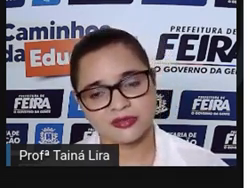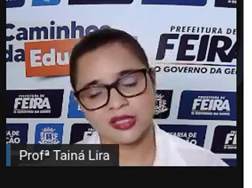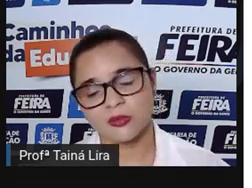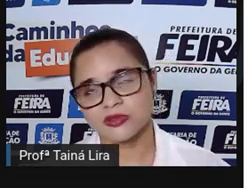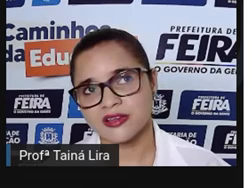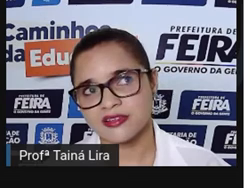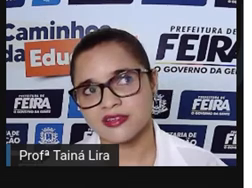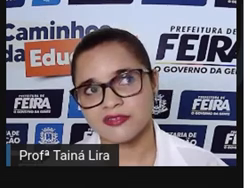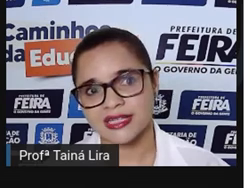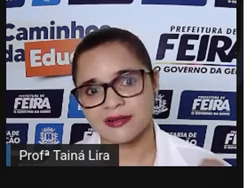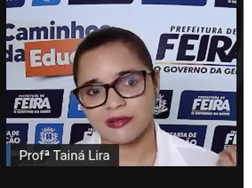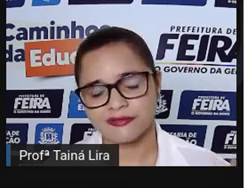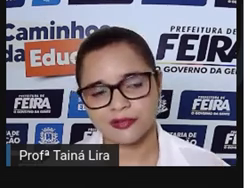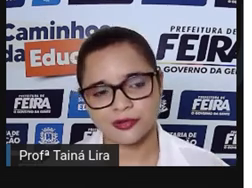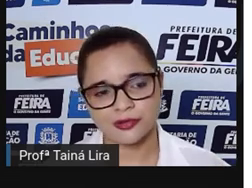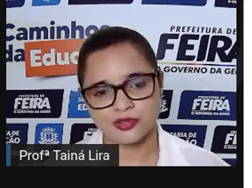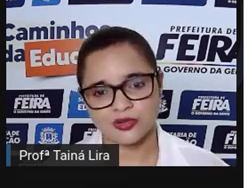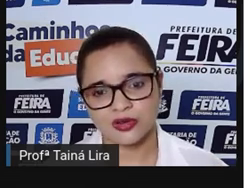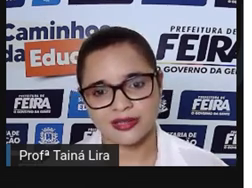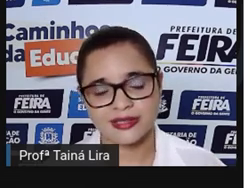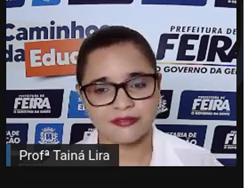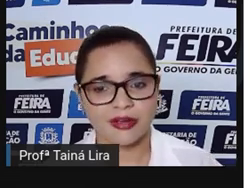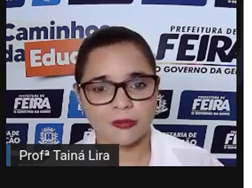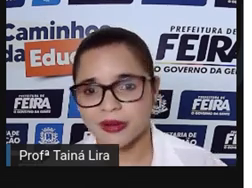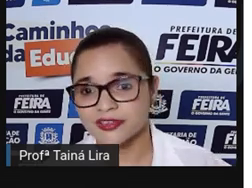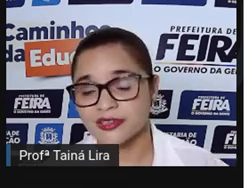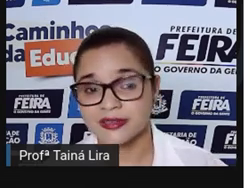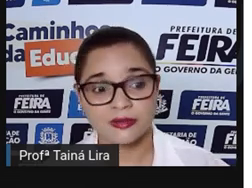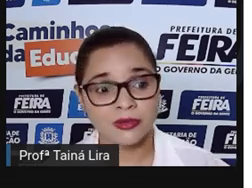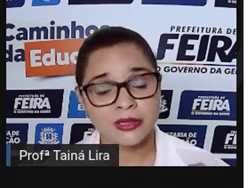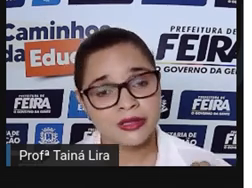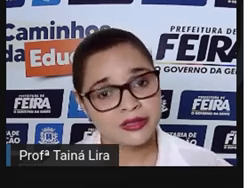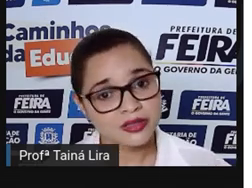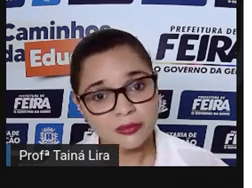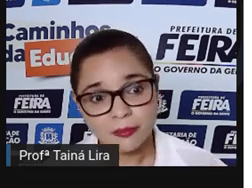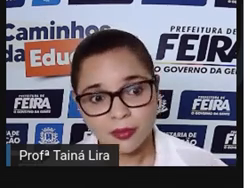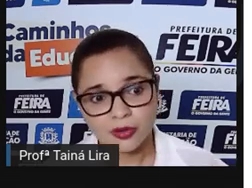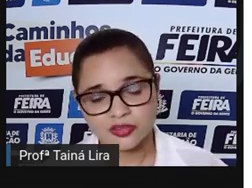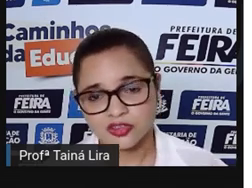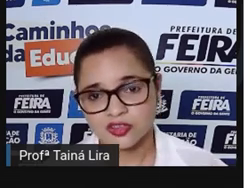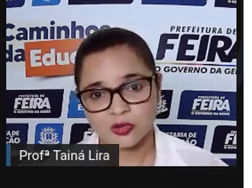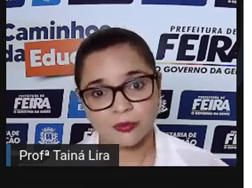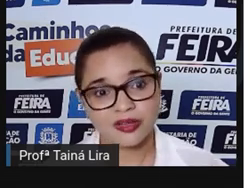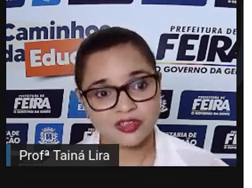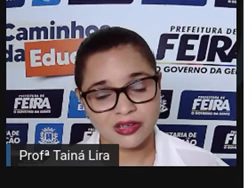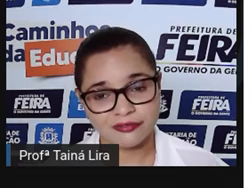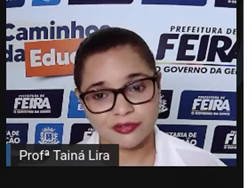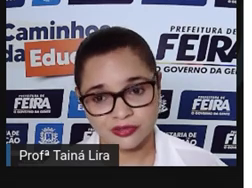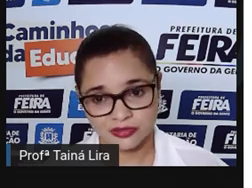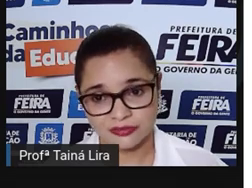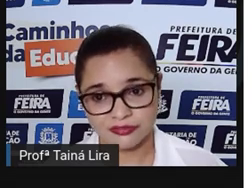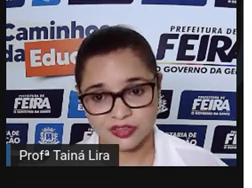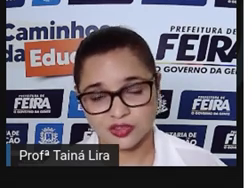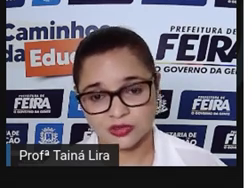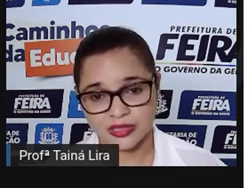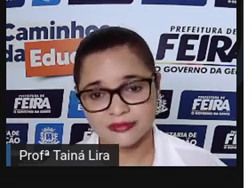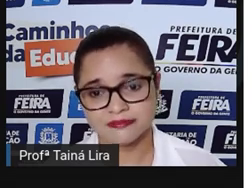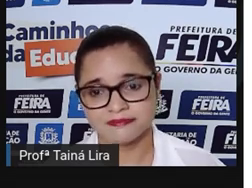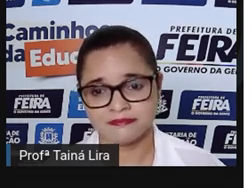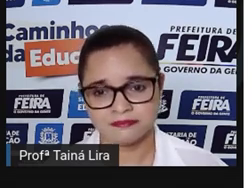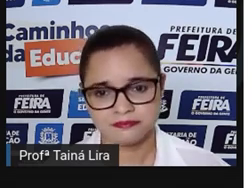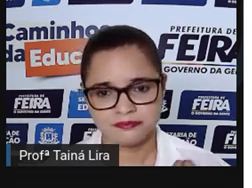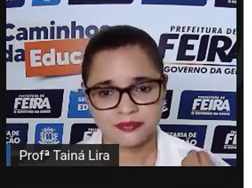autorização. Então, muitas vezes você vê lá uma foto de um coleguinha e vai compartilhar. Então, não pode, gente, compartilhar foto nem vídeo,